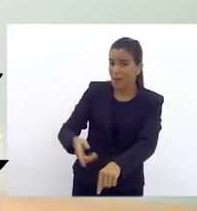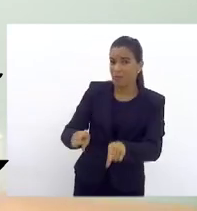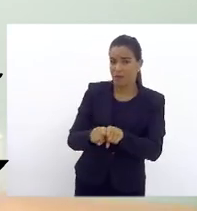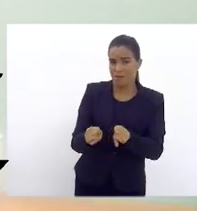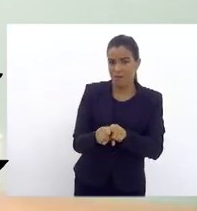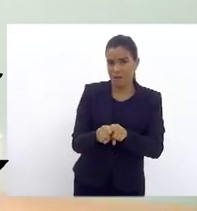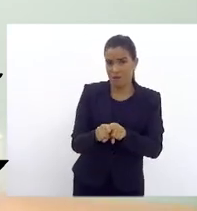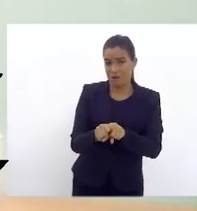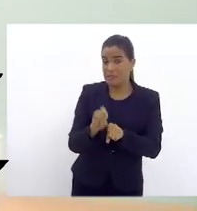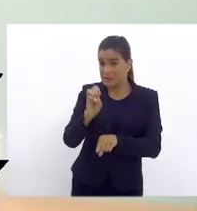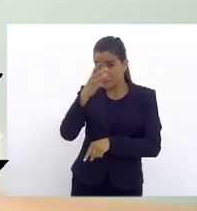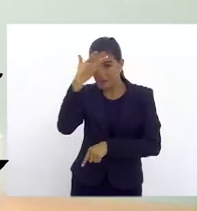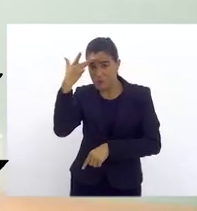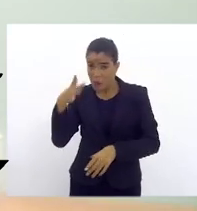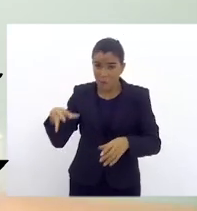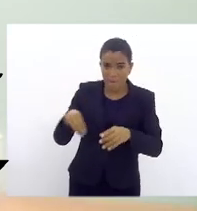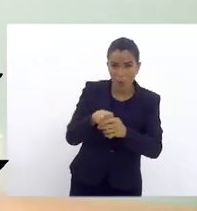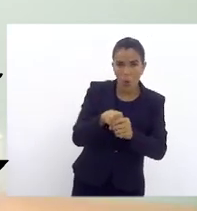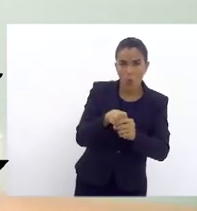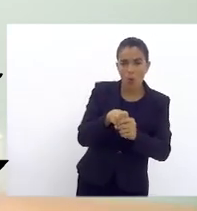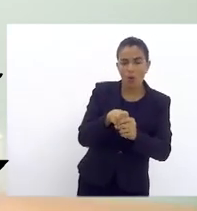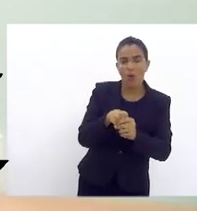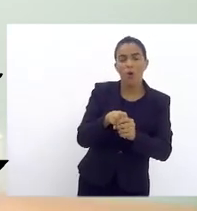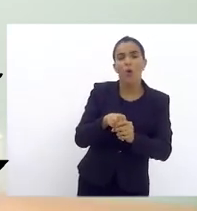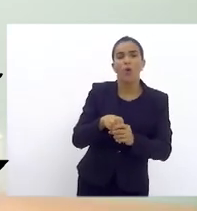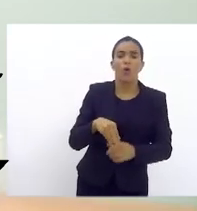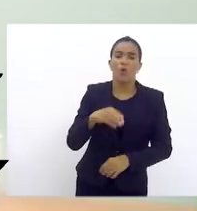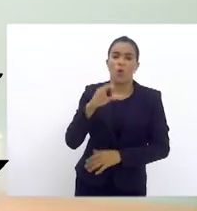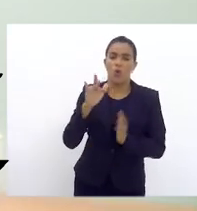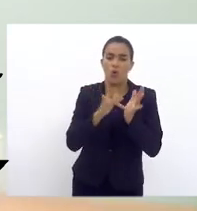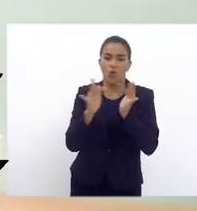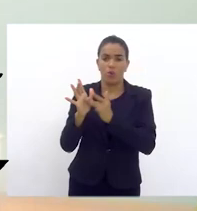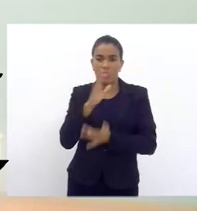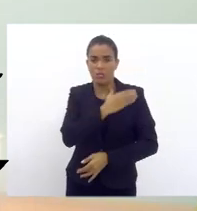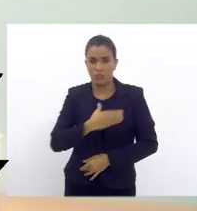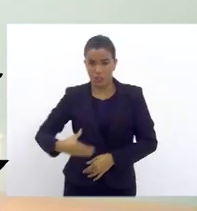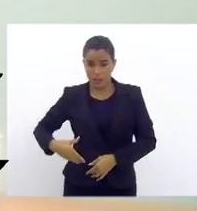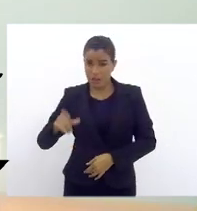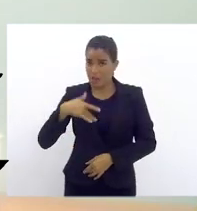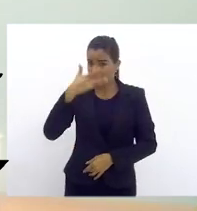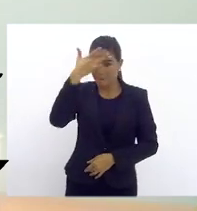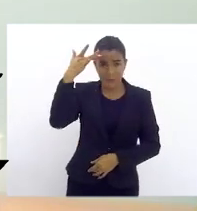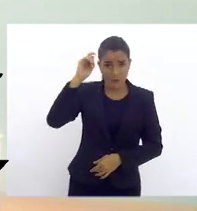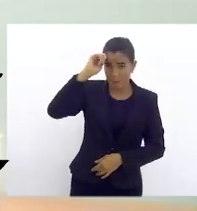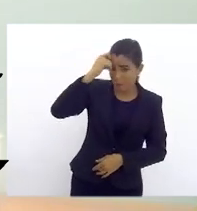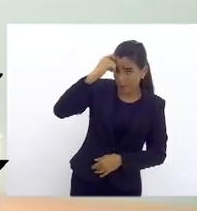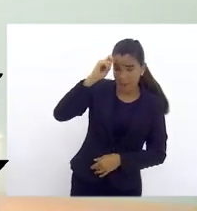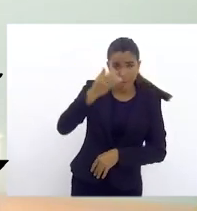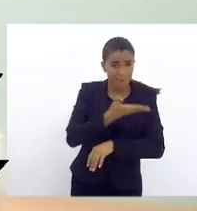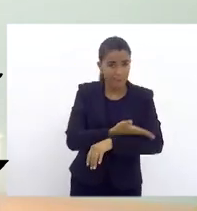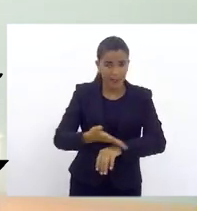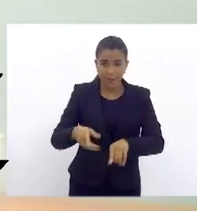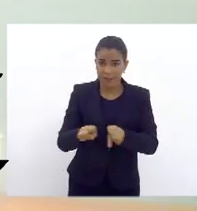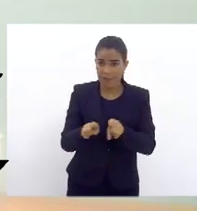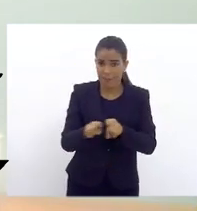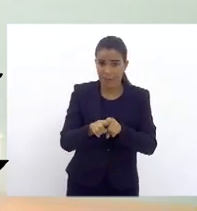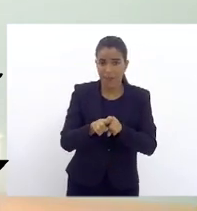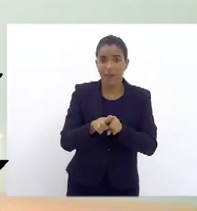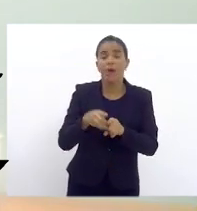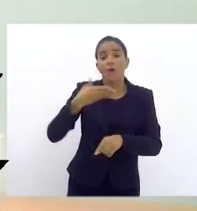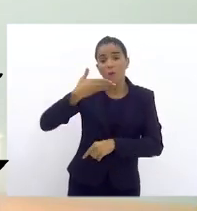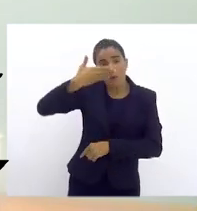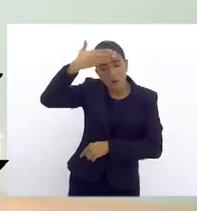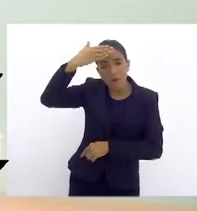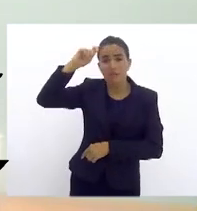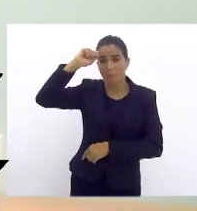pessoa querer aderir o cristianismo é a religião de preto e de branco o Islamismo é